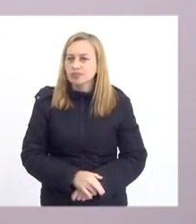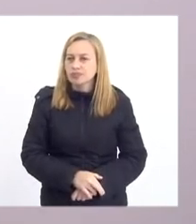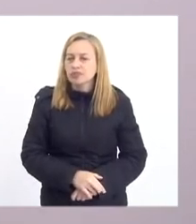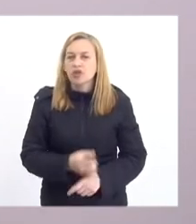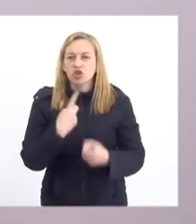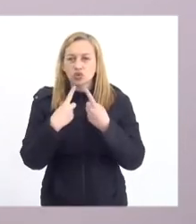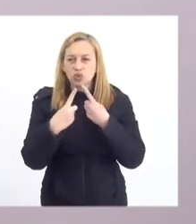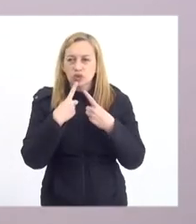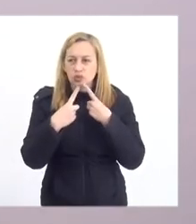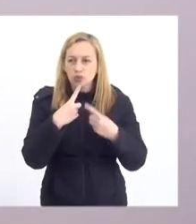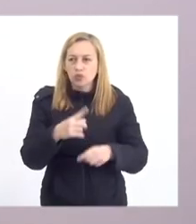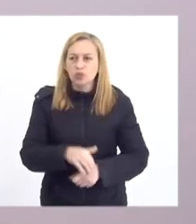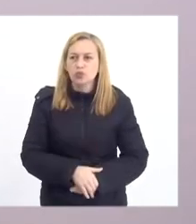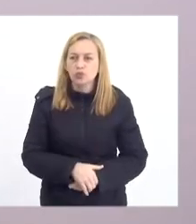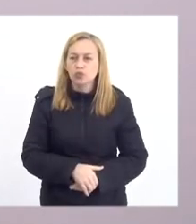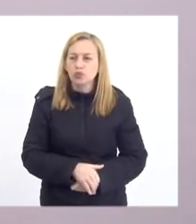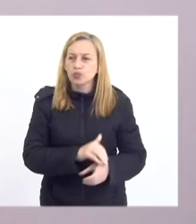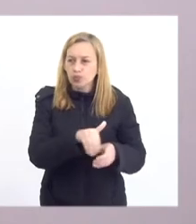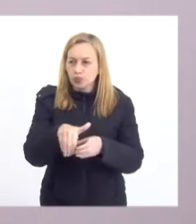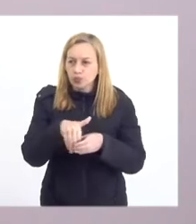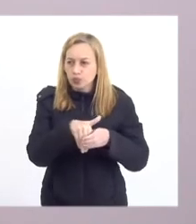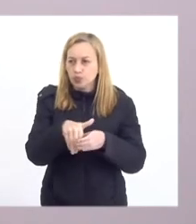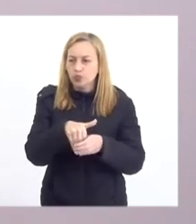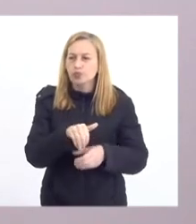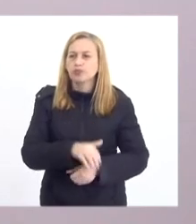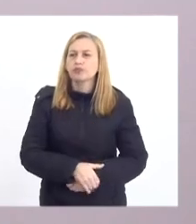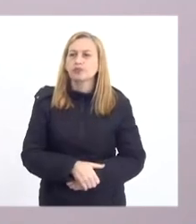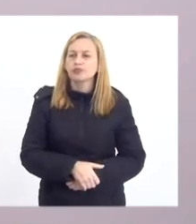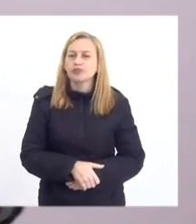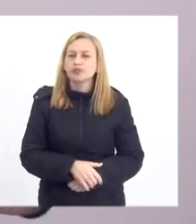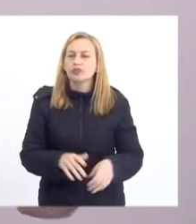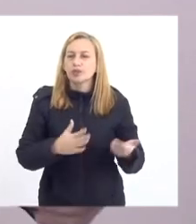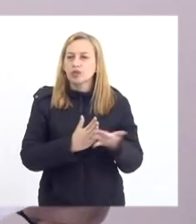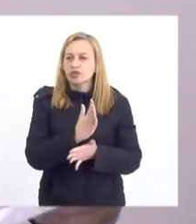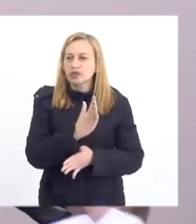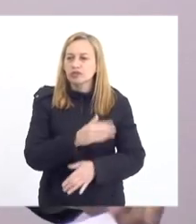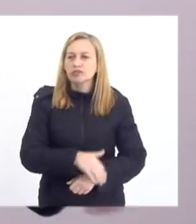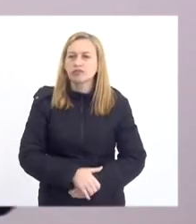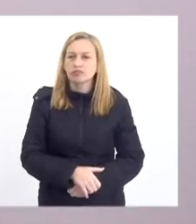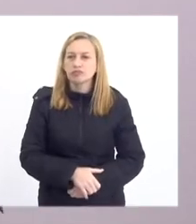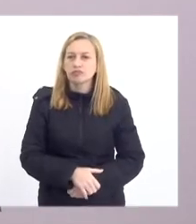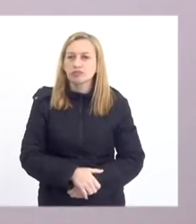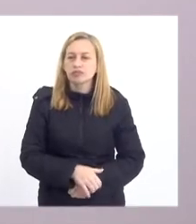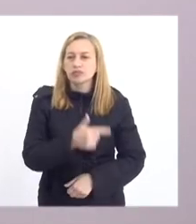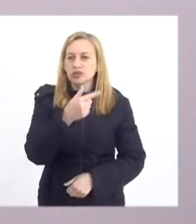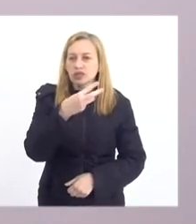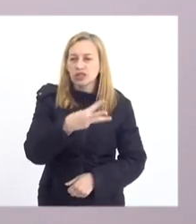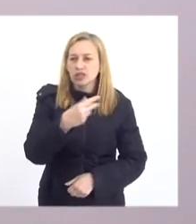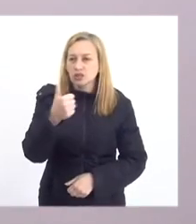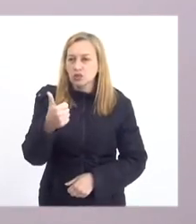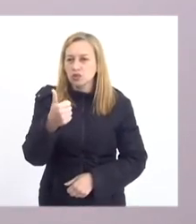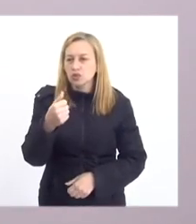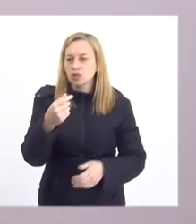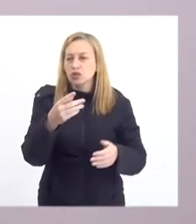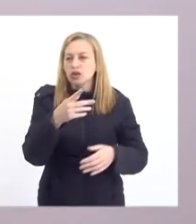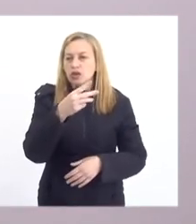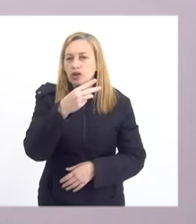Em discussão, em votação, aprovado. 31. Projeto